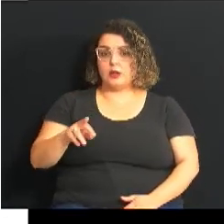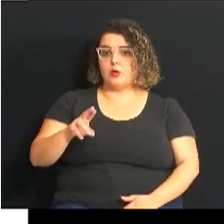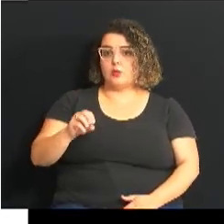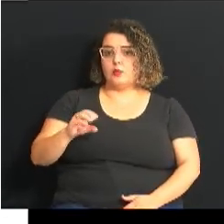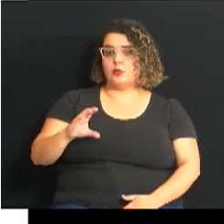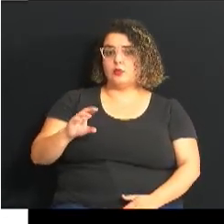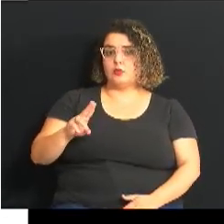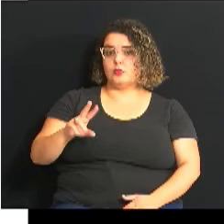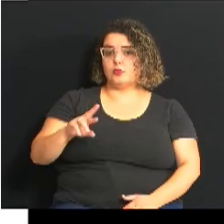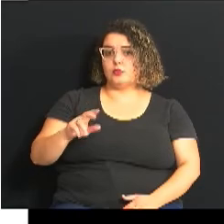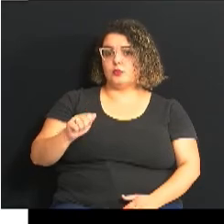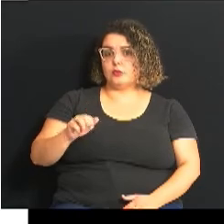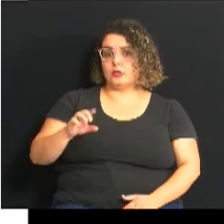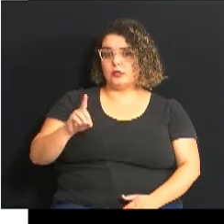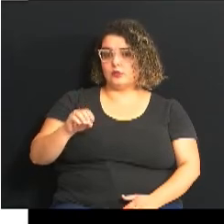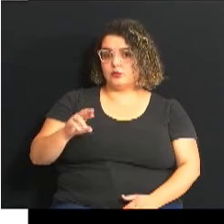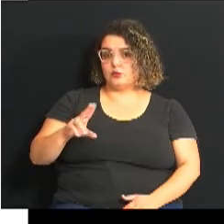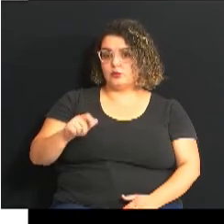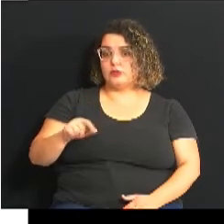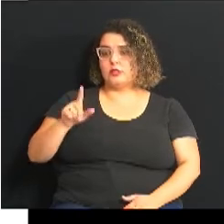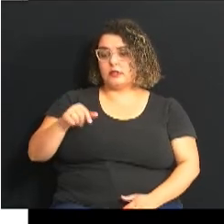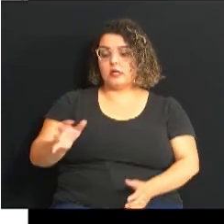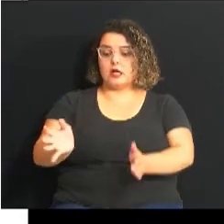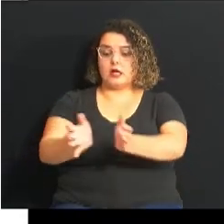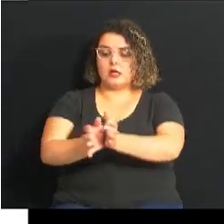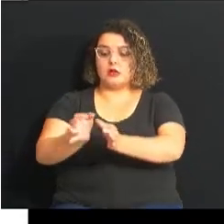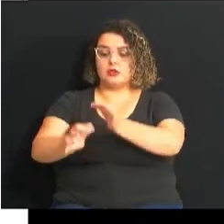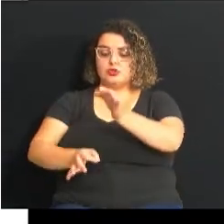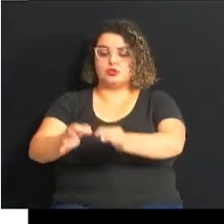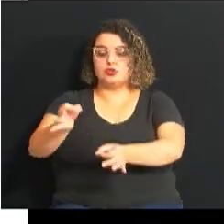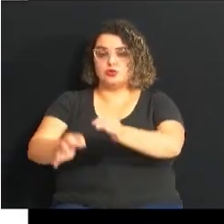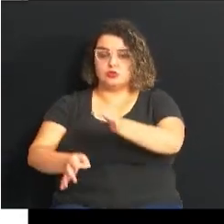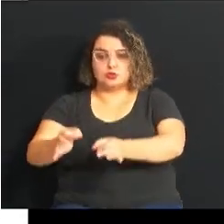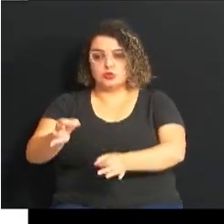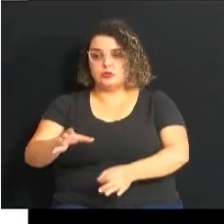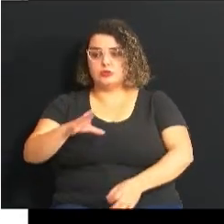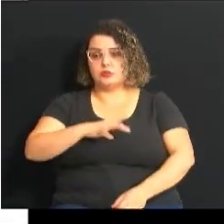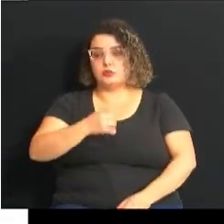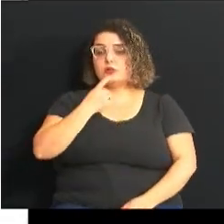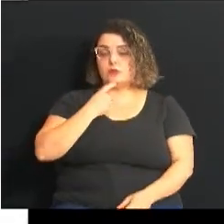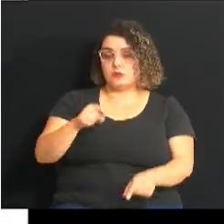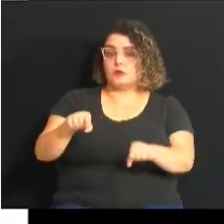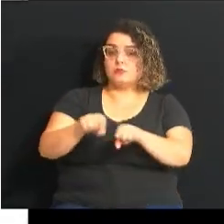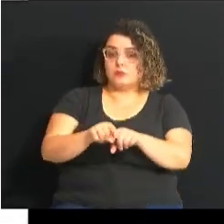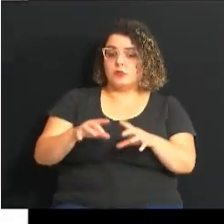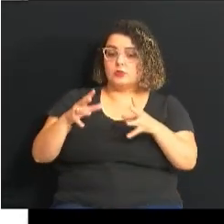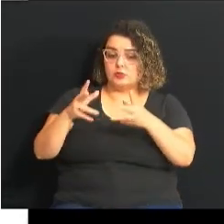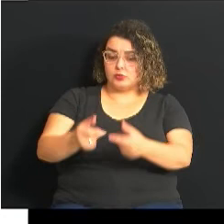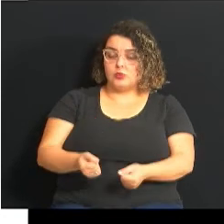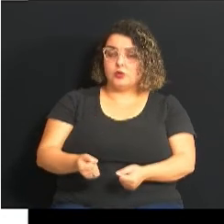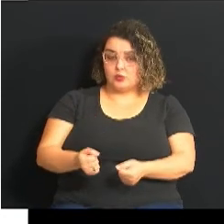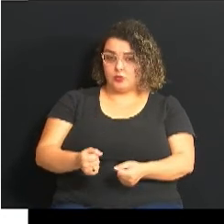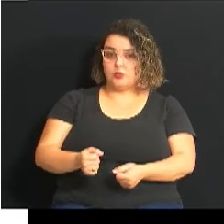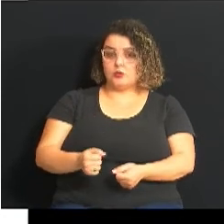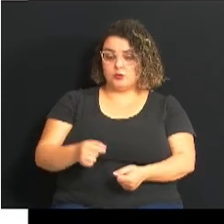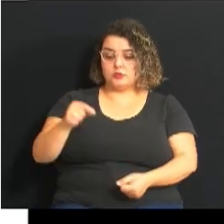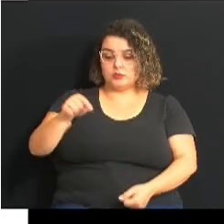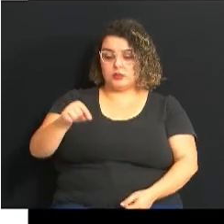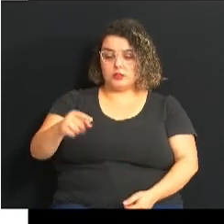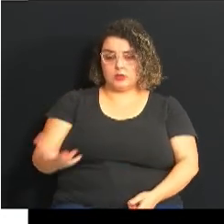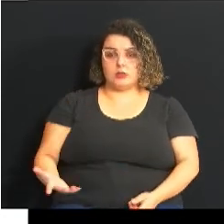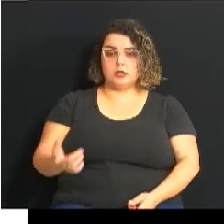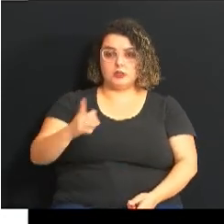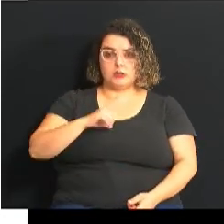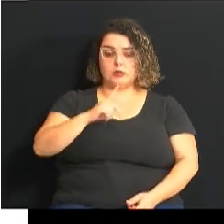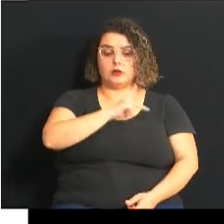setor jurídico aqui da Câmara Municipal de Campinas, que também todos os projetos passam por eles. Temos projetos na